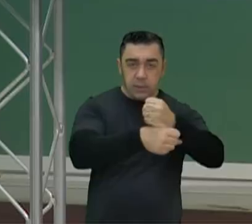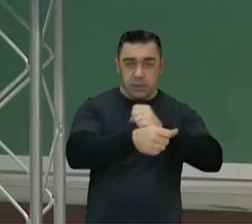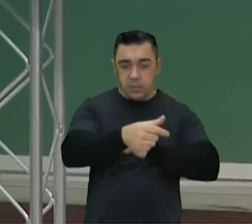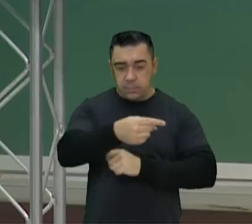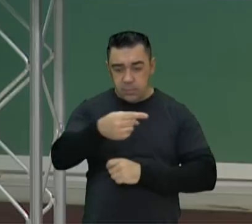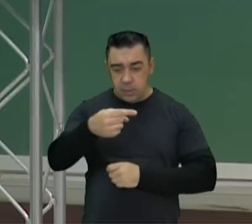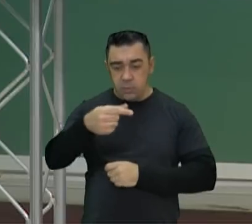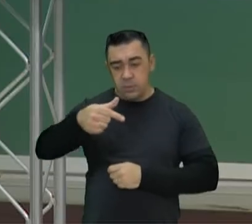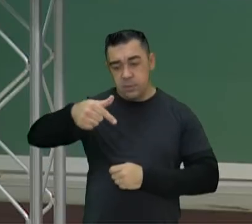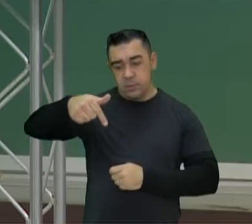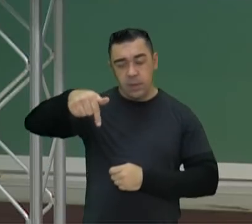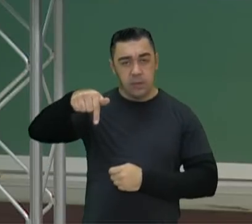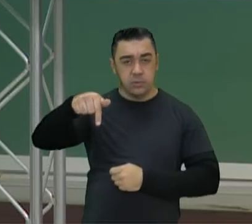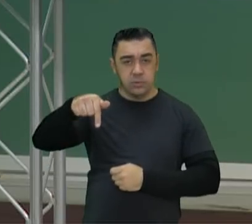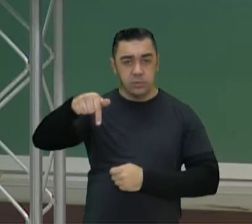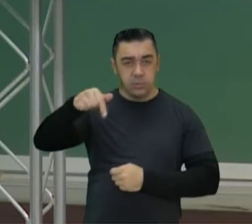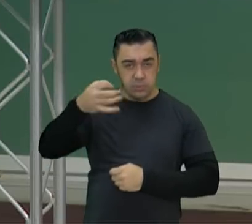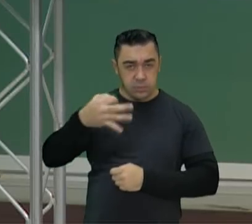sendo negativo.